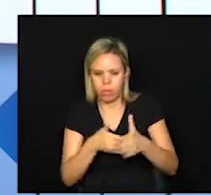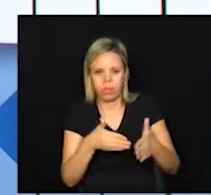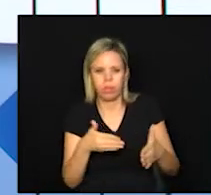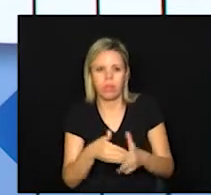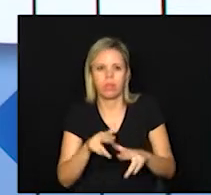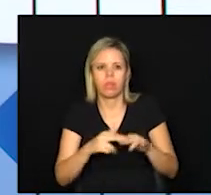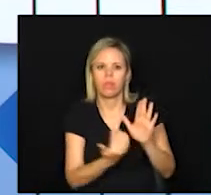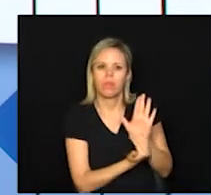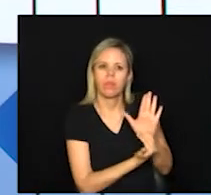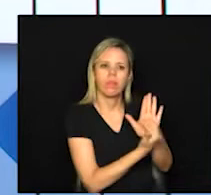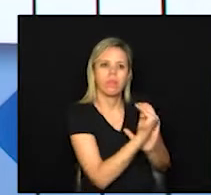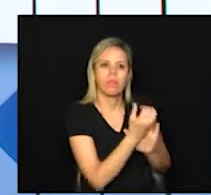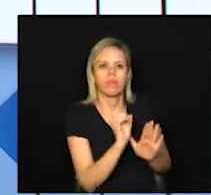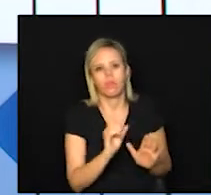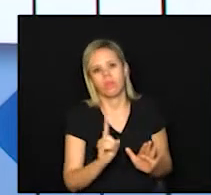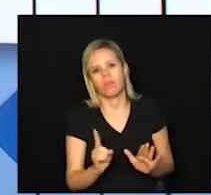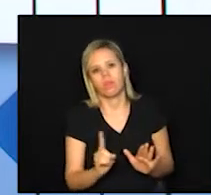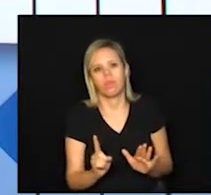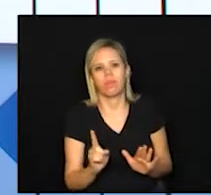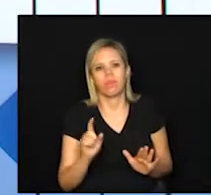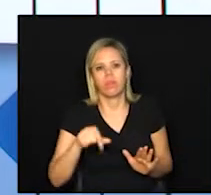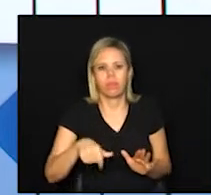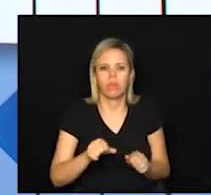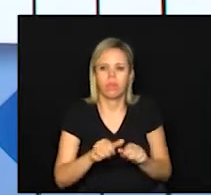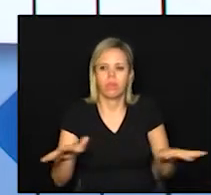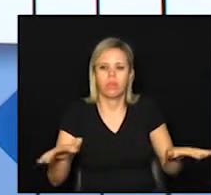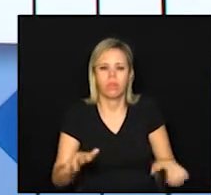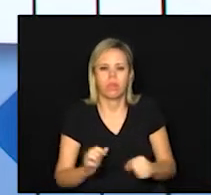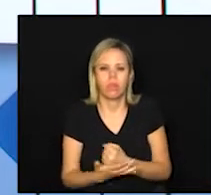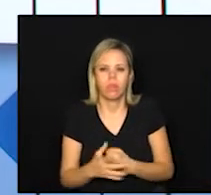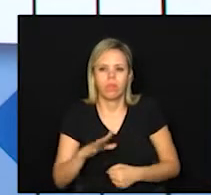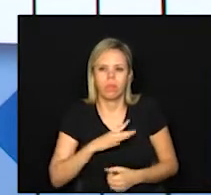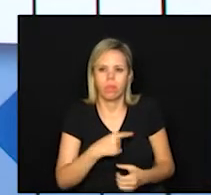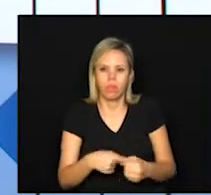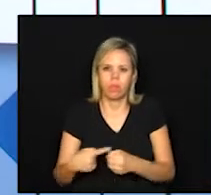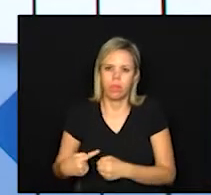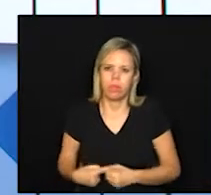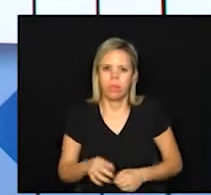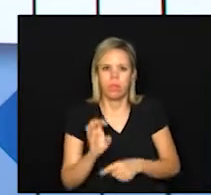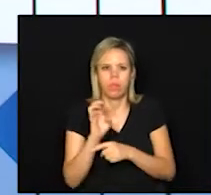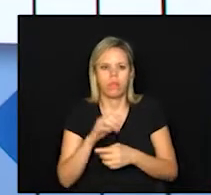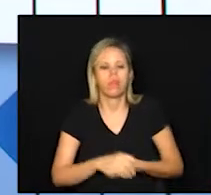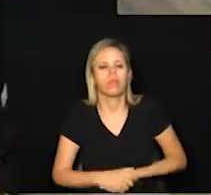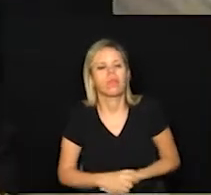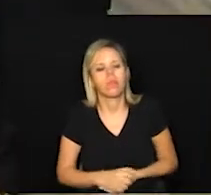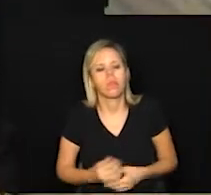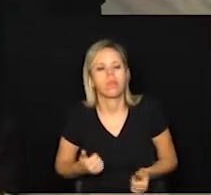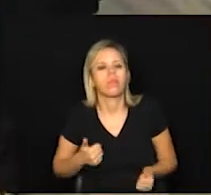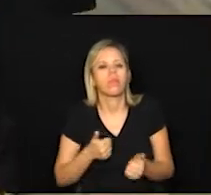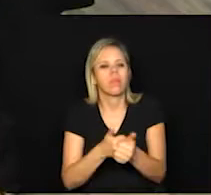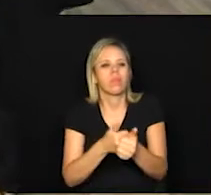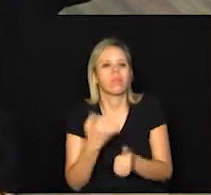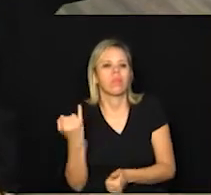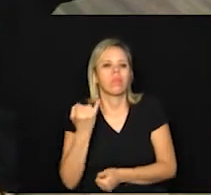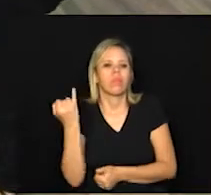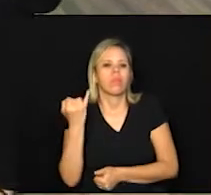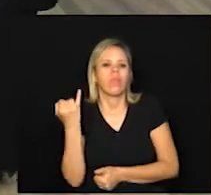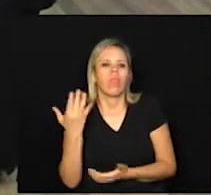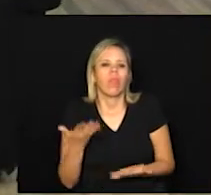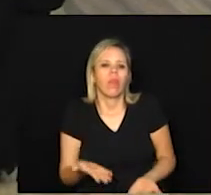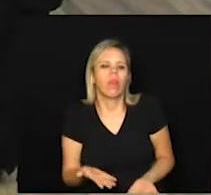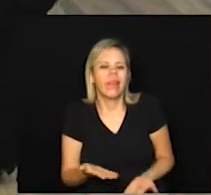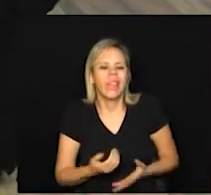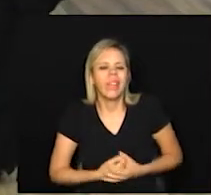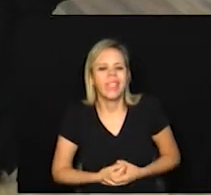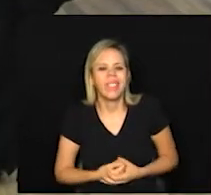ao aumento ou não da pandemia na nossa região, no nosso estado. Esse acompanhamento é importante, né, para a